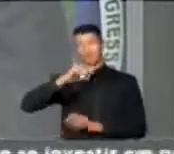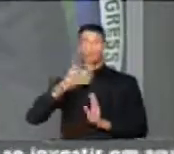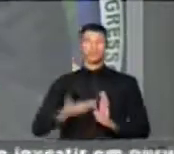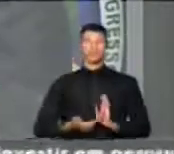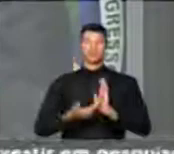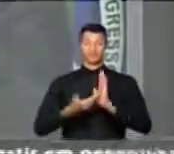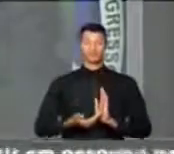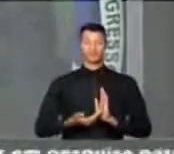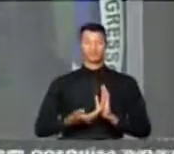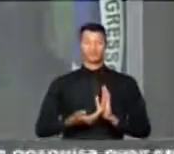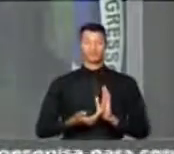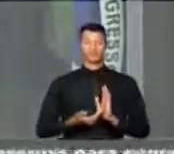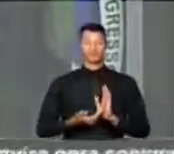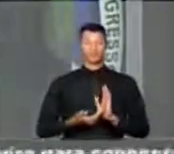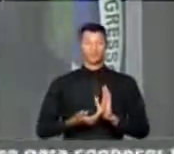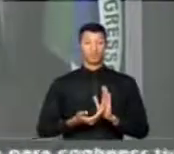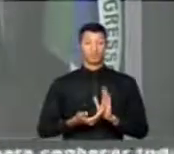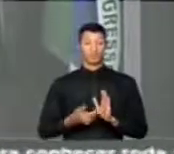onde